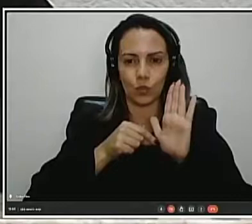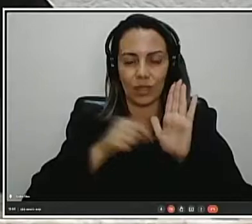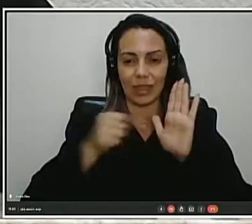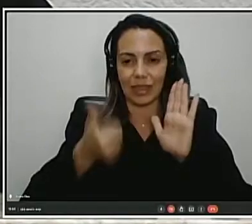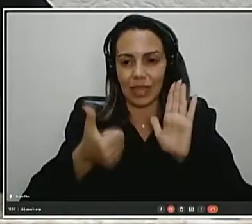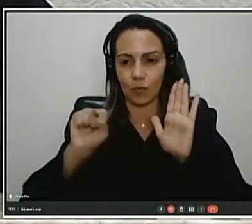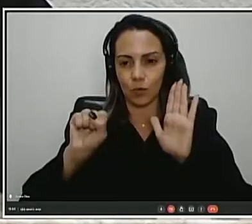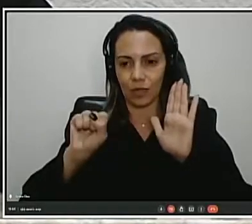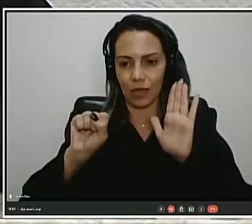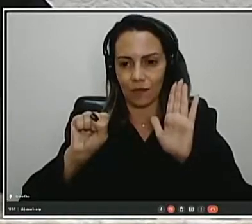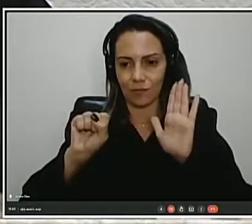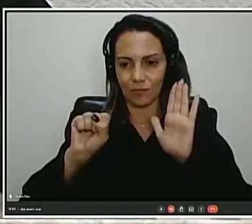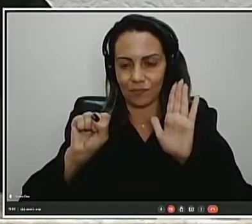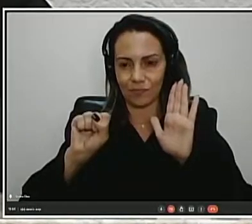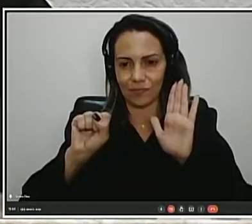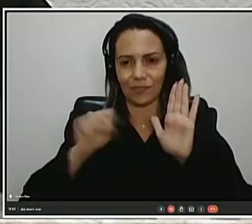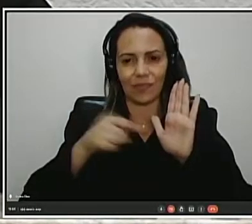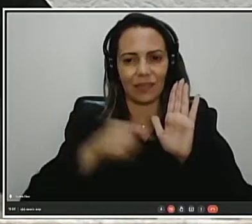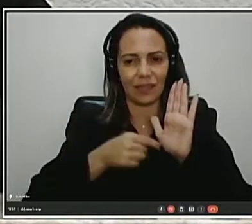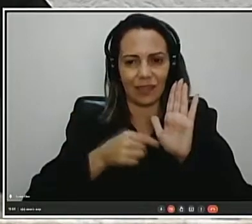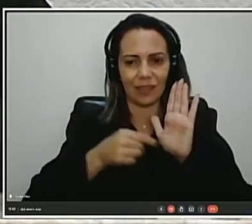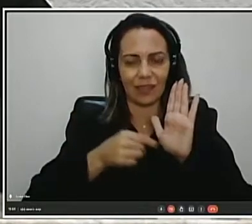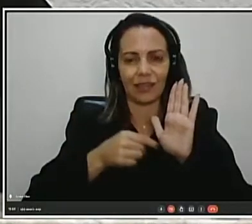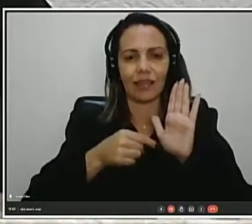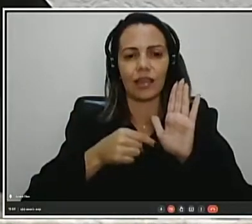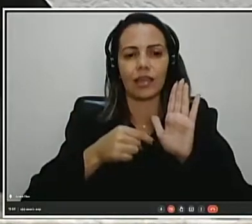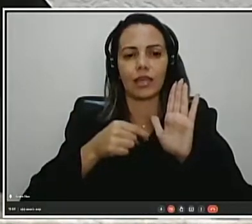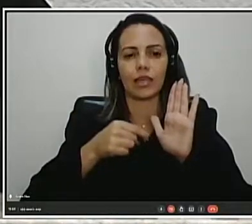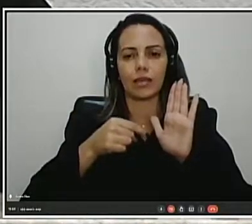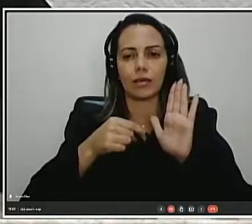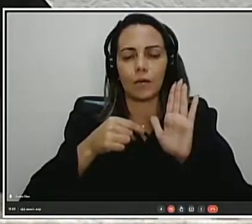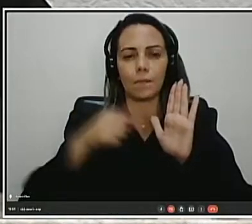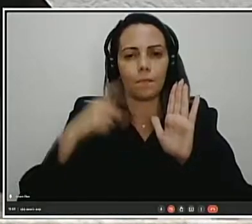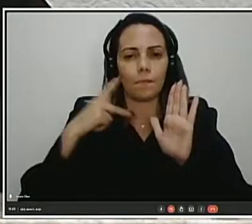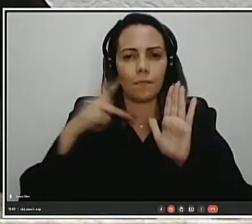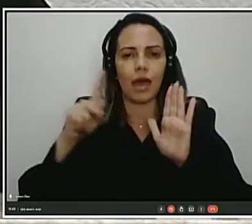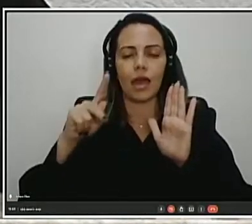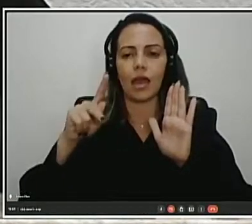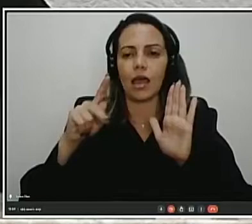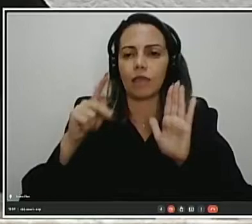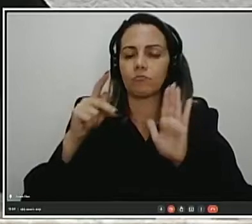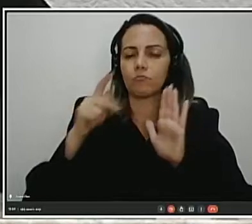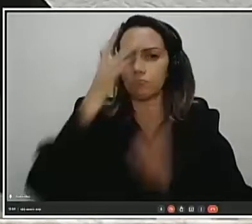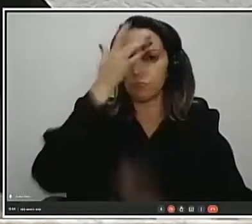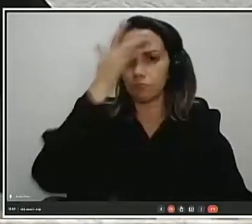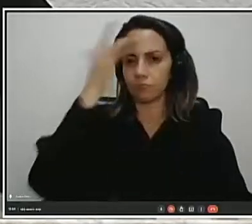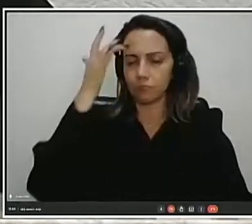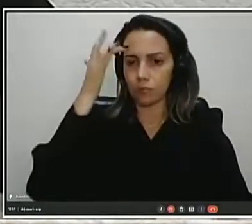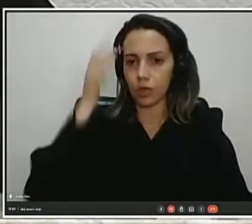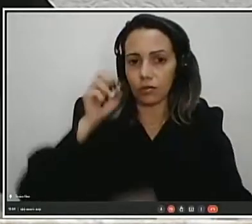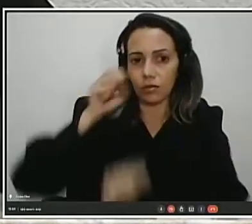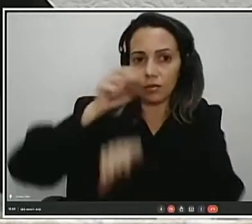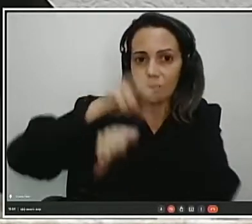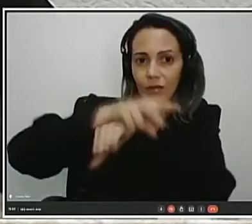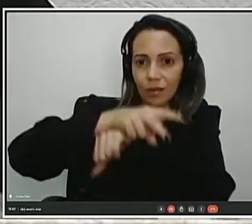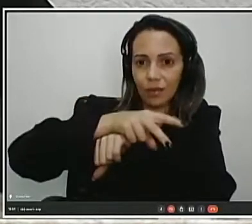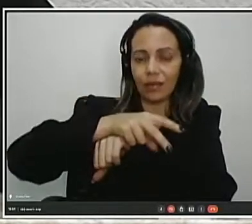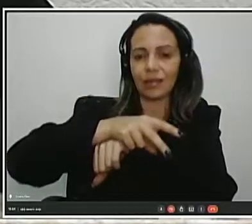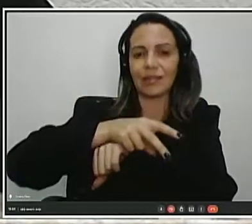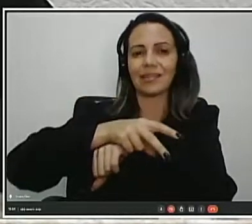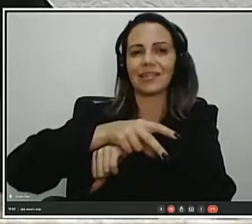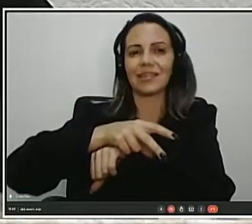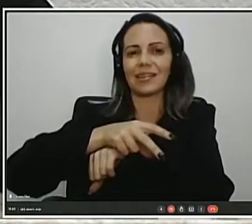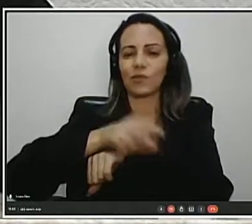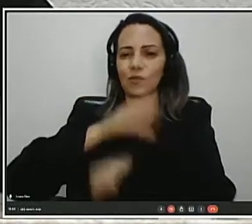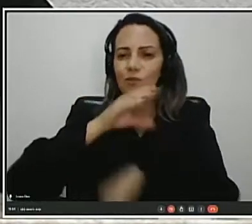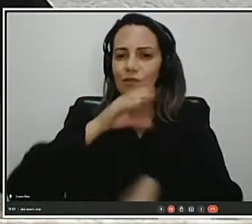18º. Artigo 18. Para o titular do cargo de professor que tenha ingressado no serviço público